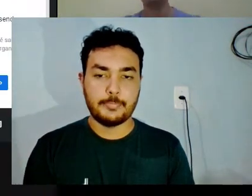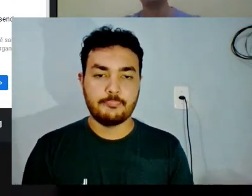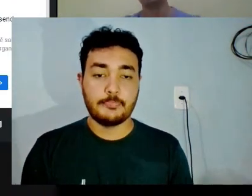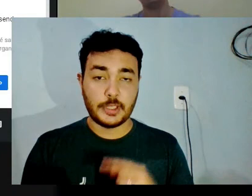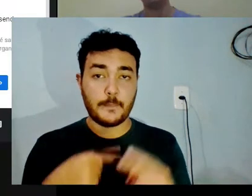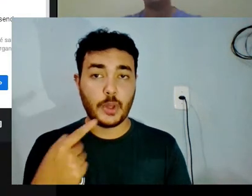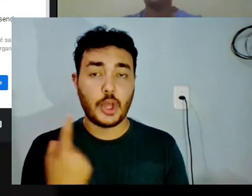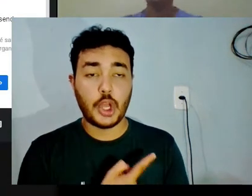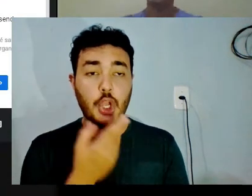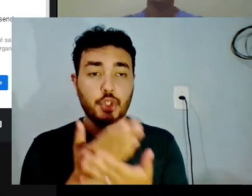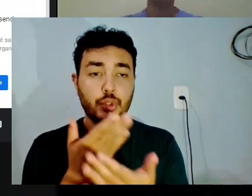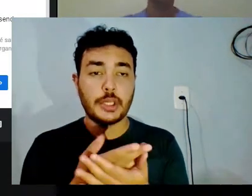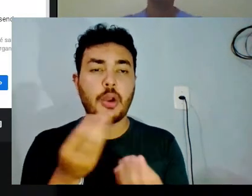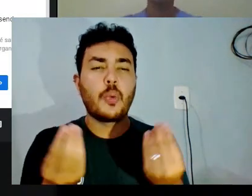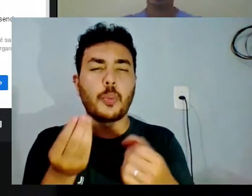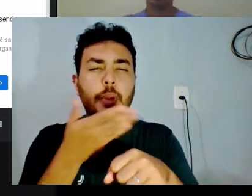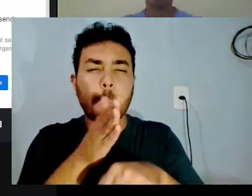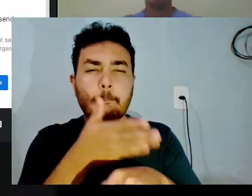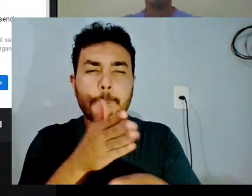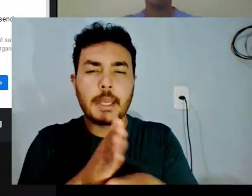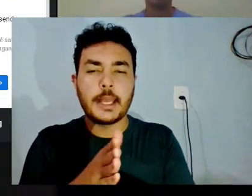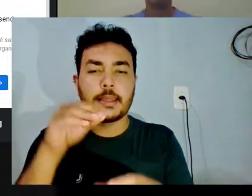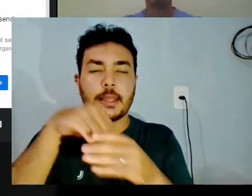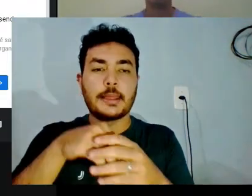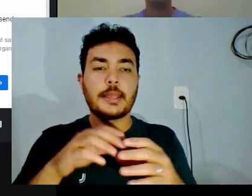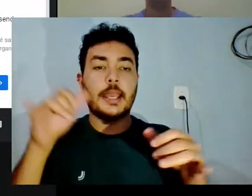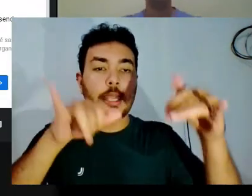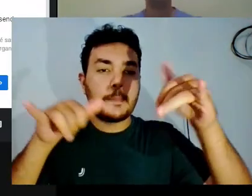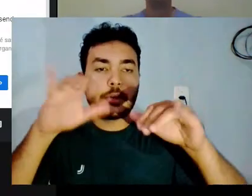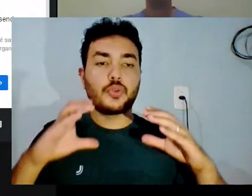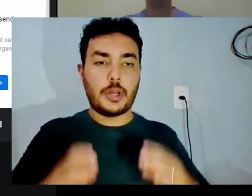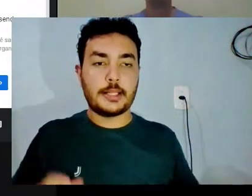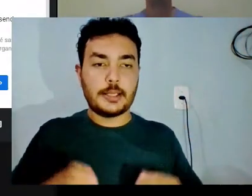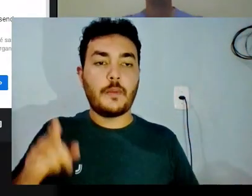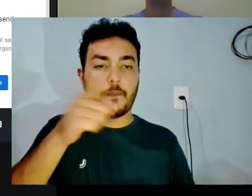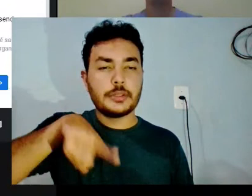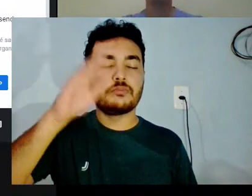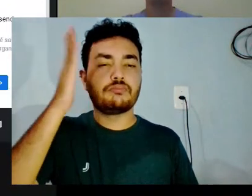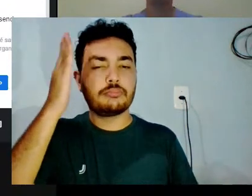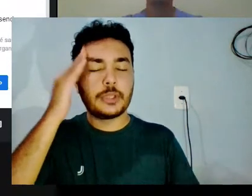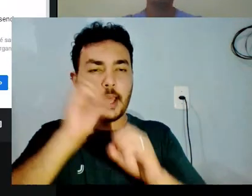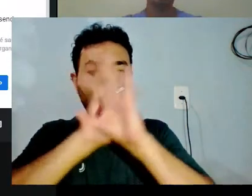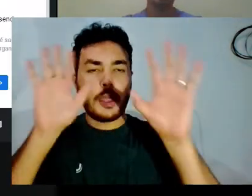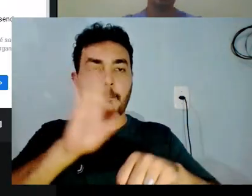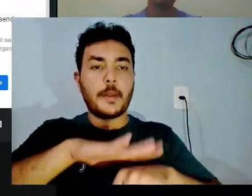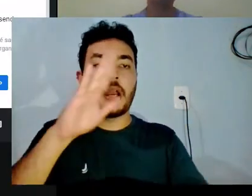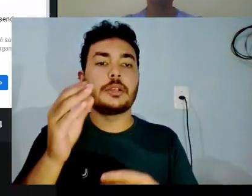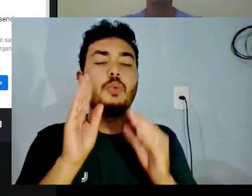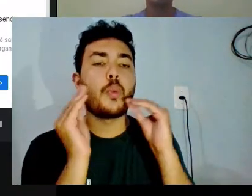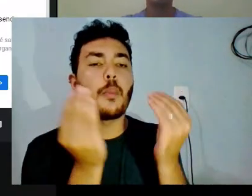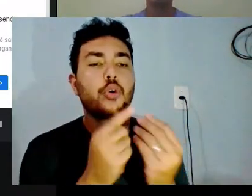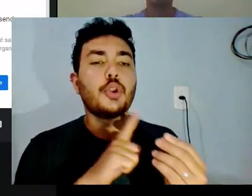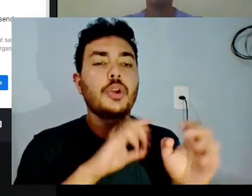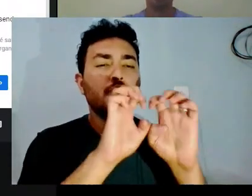estudar a aplicação na química de coordenação, que vai ser bacana, que vocês vão entender melhor como esses compostos têm essa estrutura e como